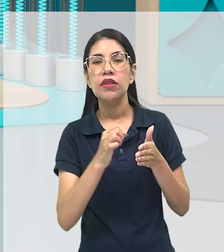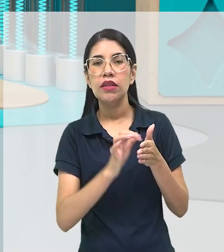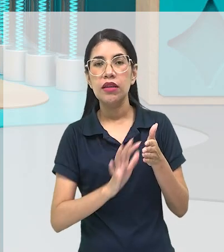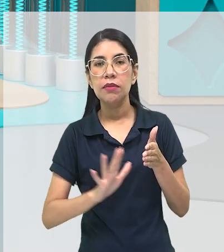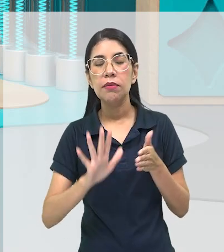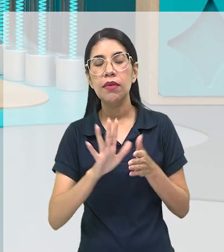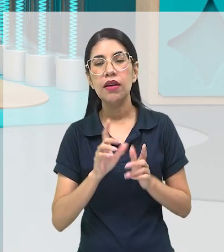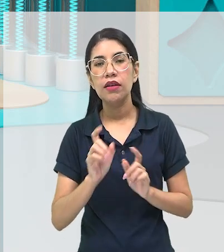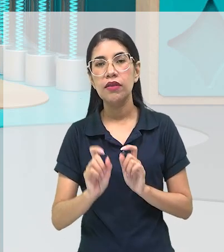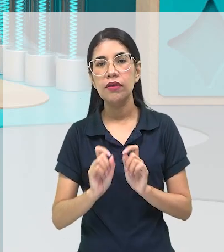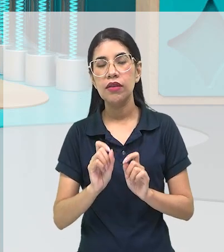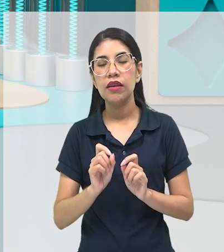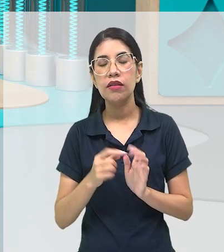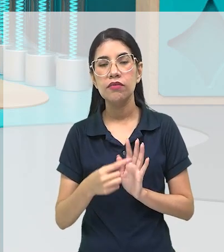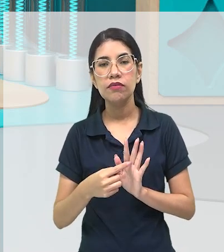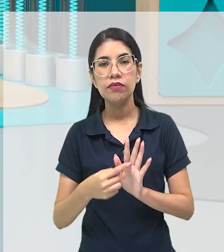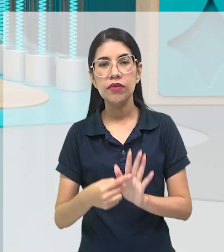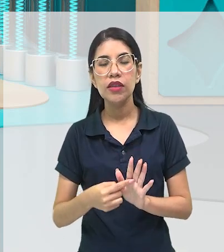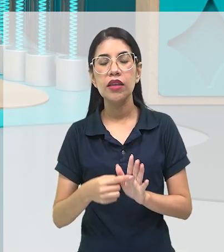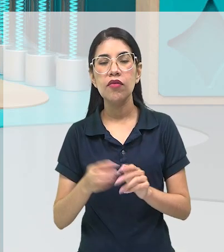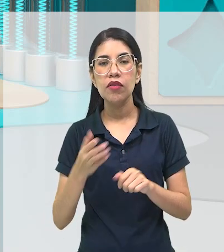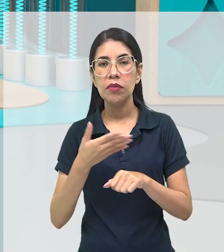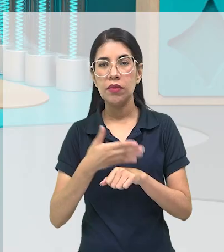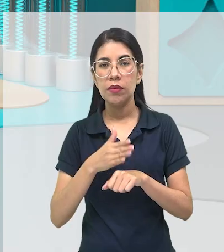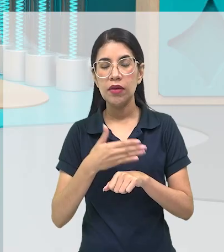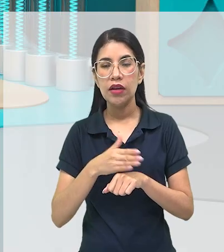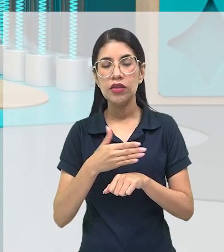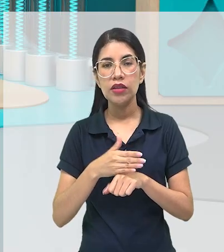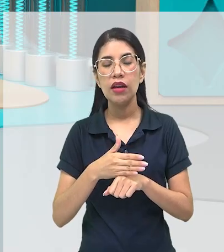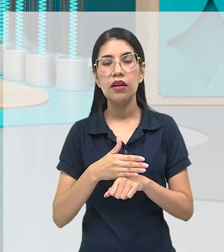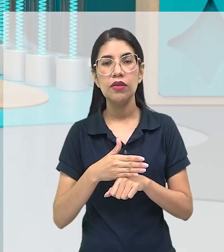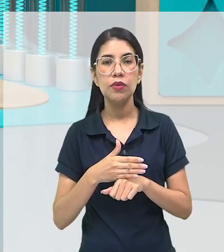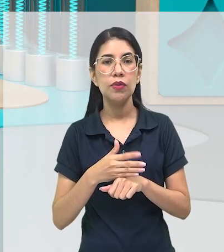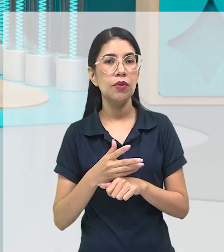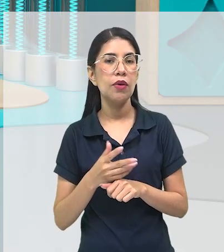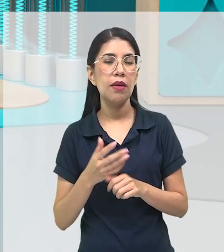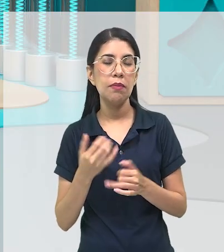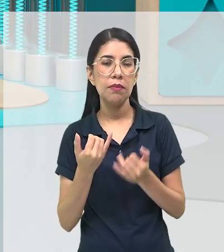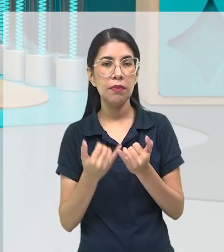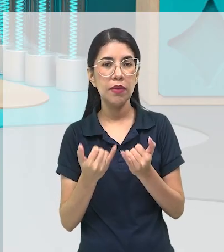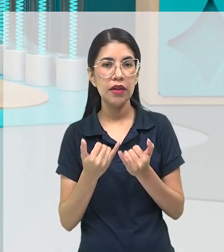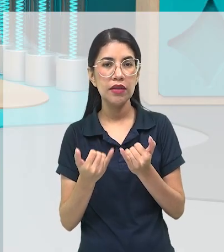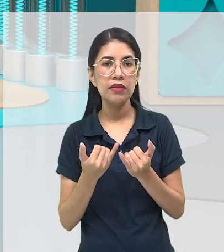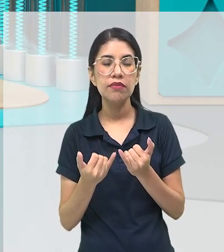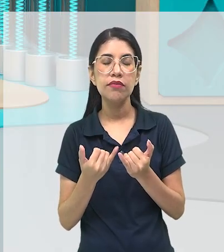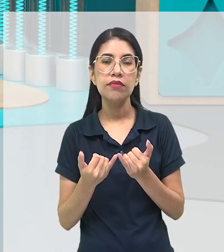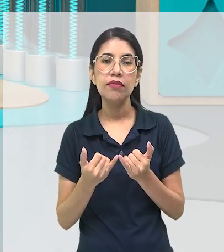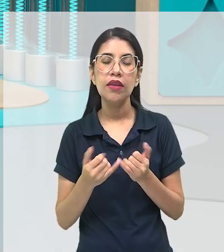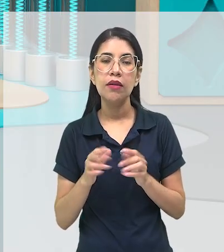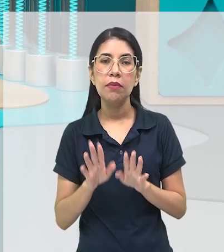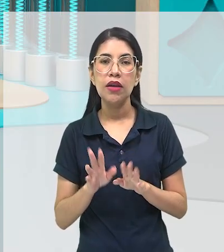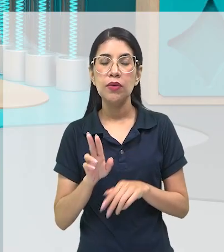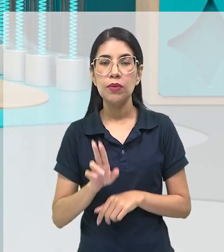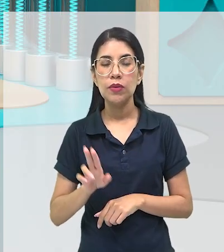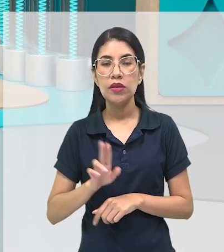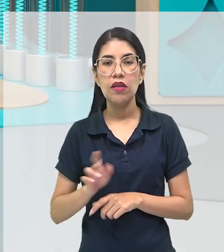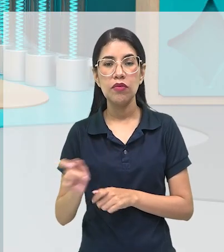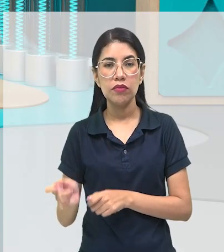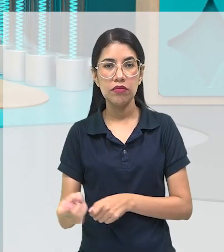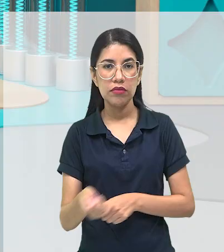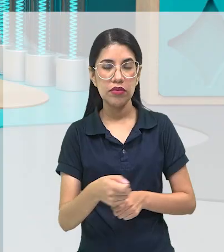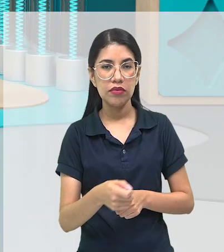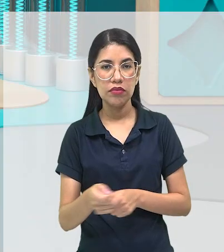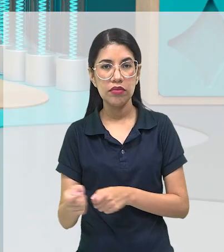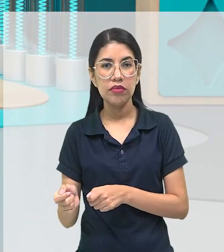que indicam um esporte muito similar. Não era propriamente dito o hóquei, mas a utilização do taco